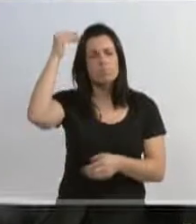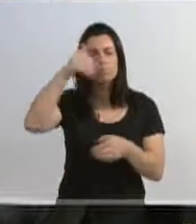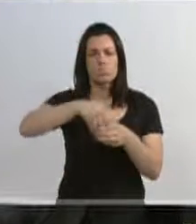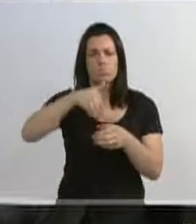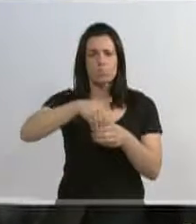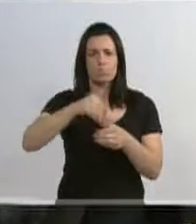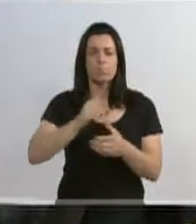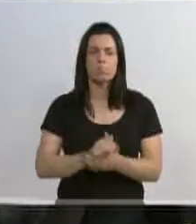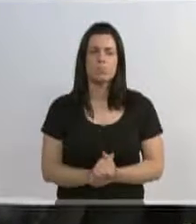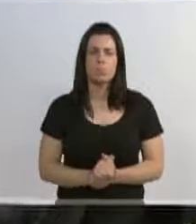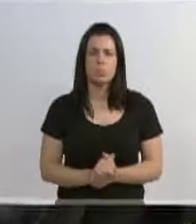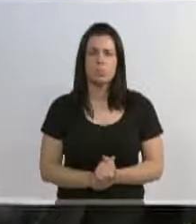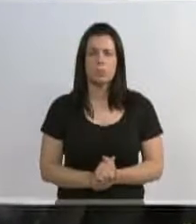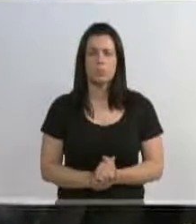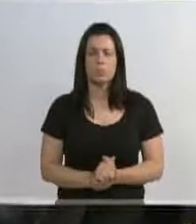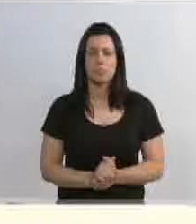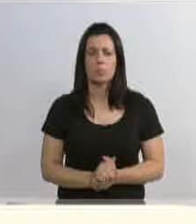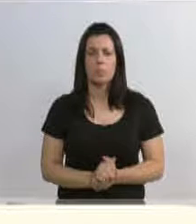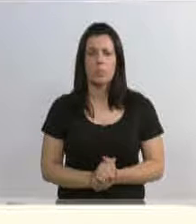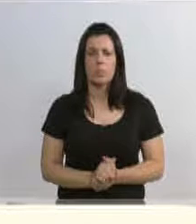votação.